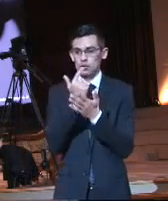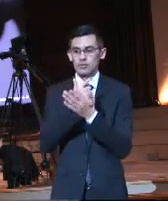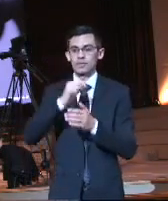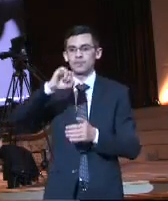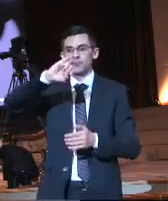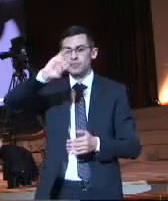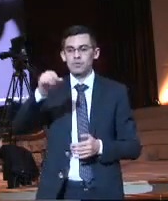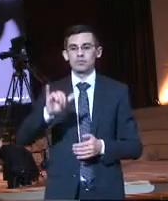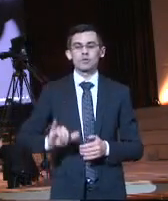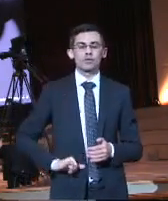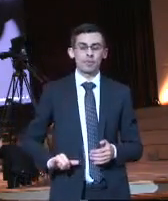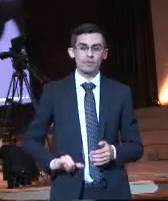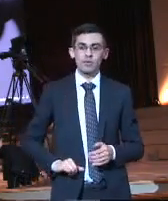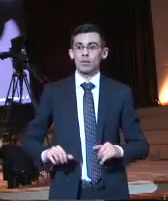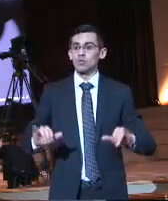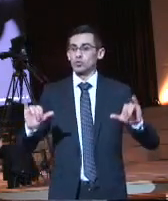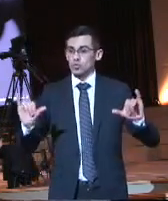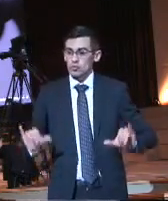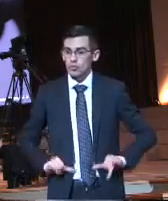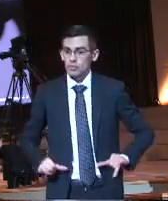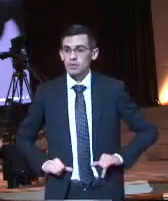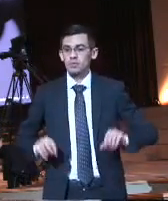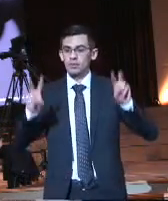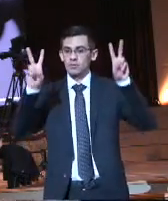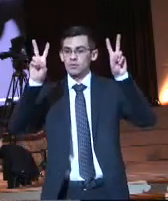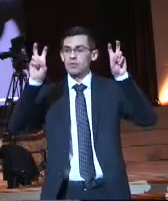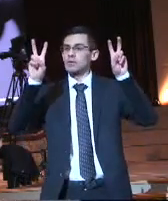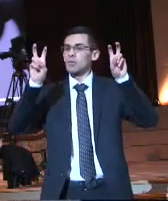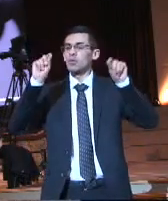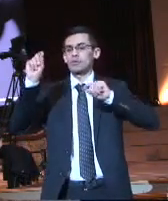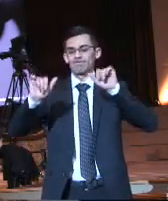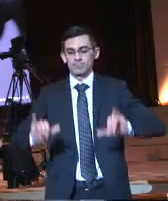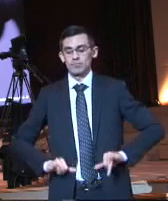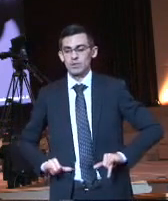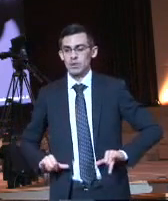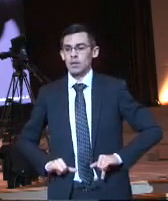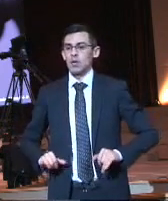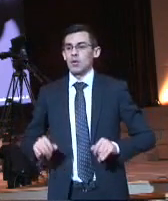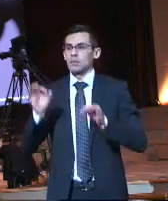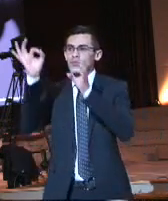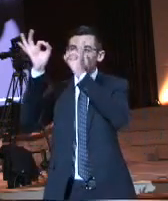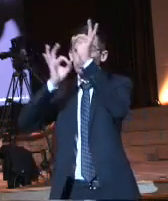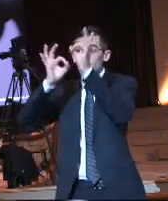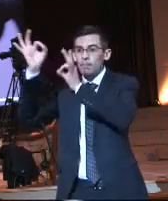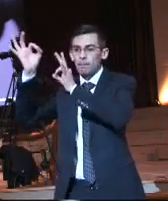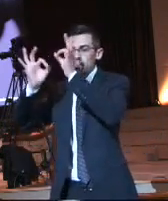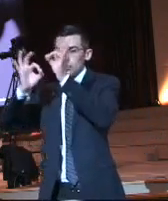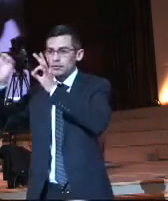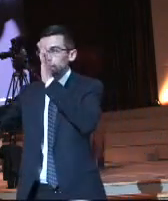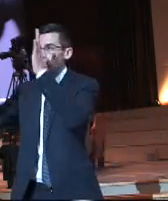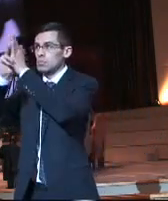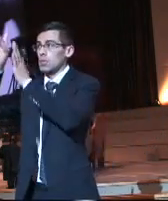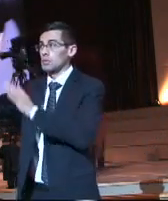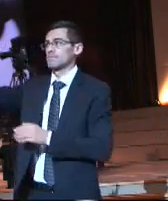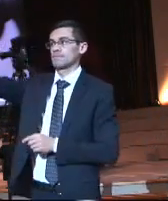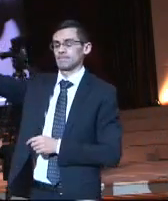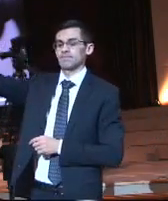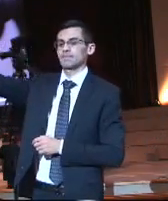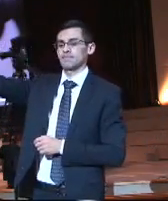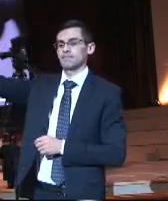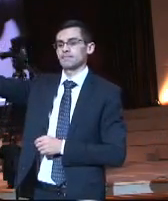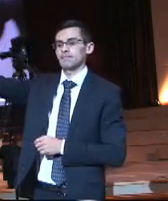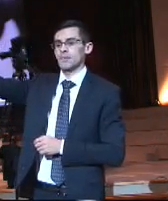O sofrimento tem também uma dimensão soberana. Os propósitos eternos de Deus.